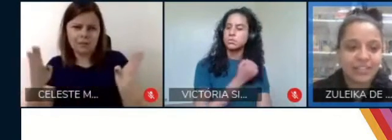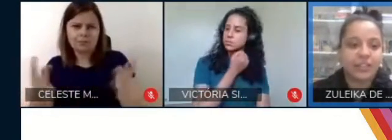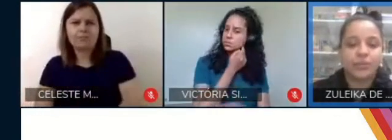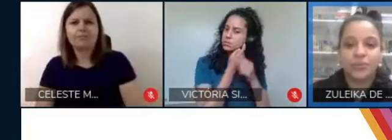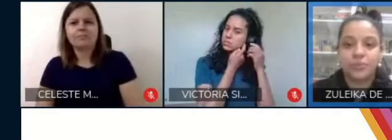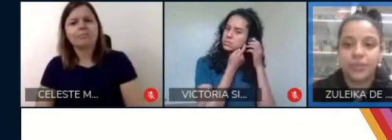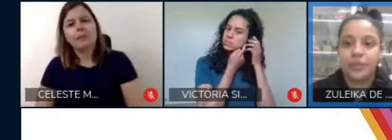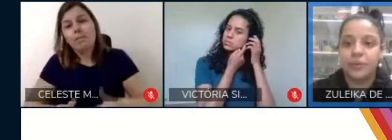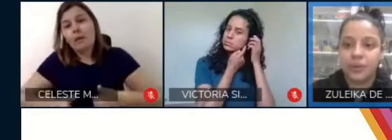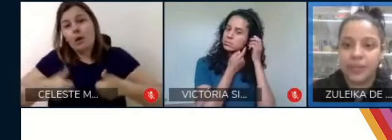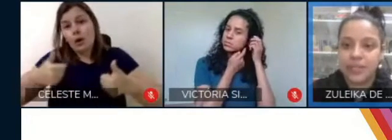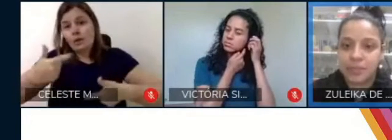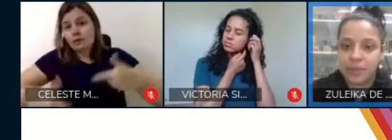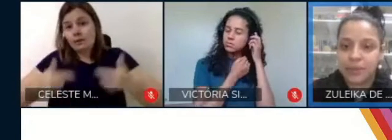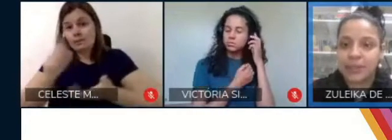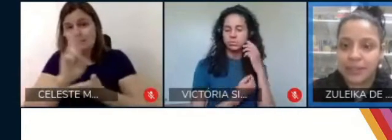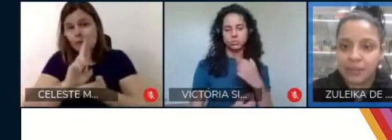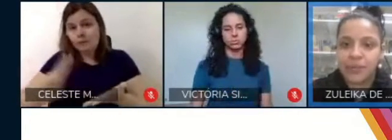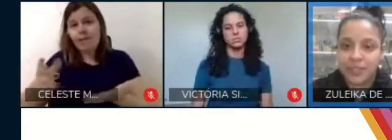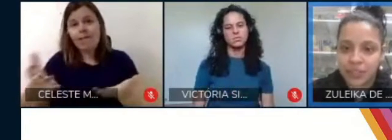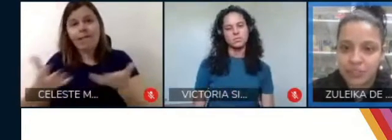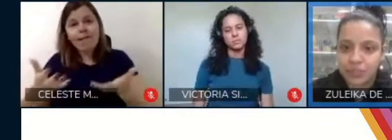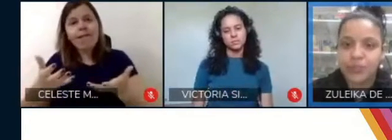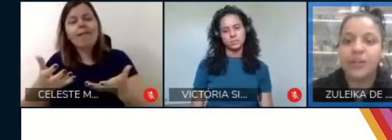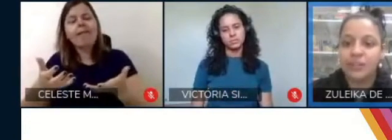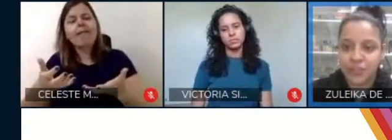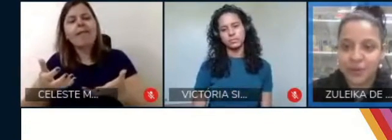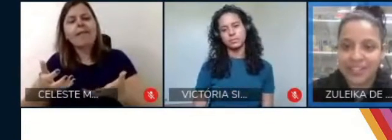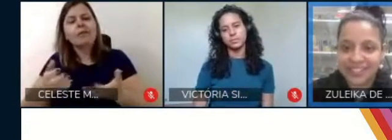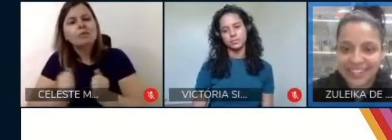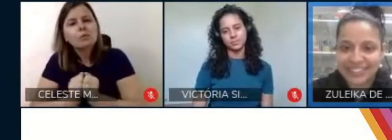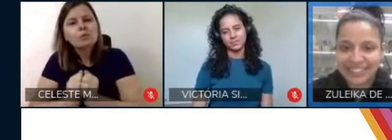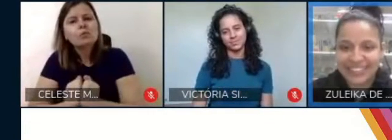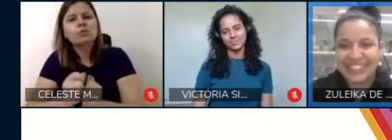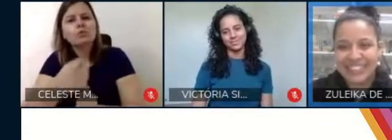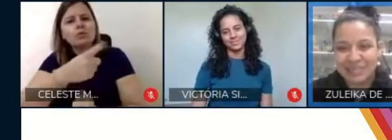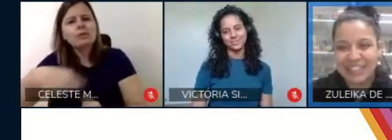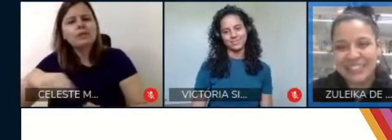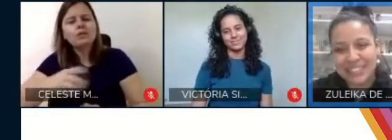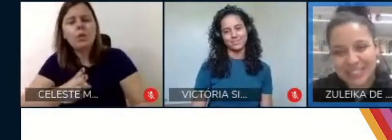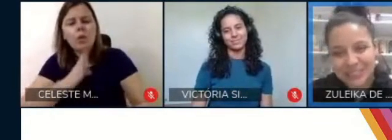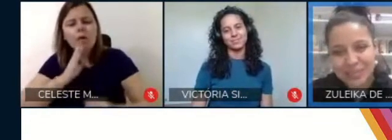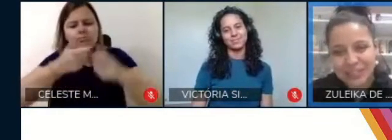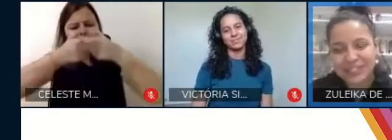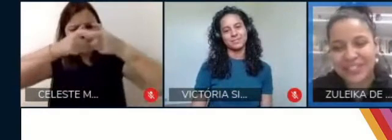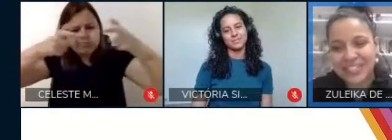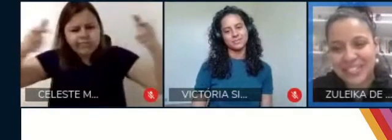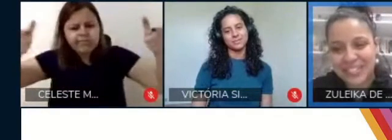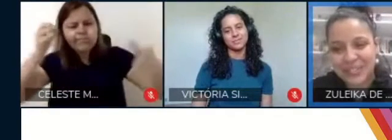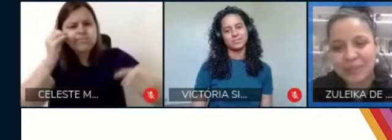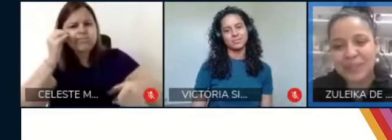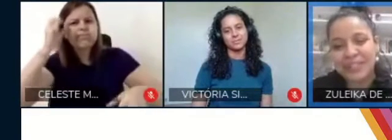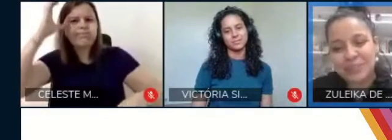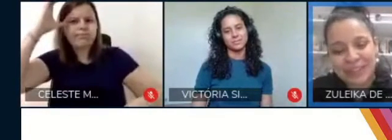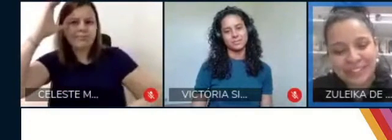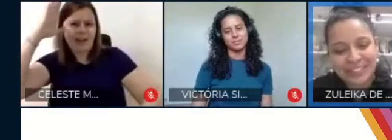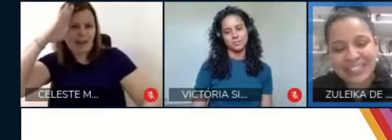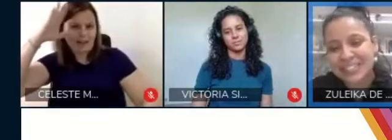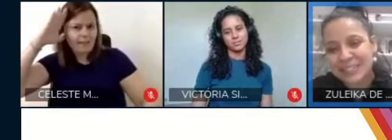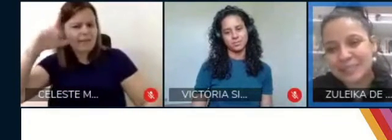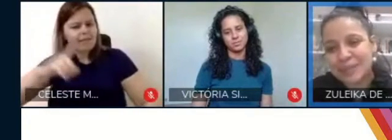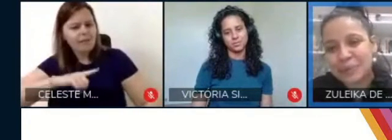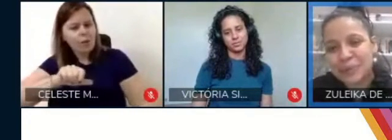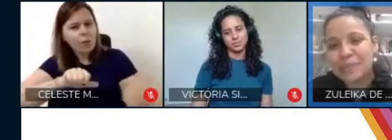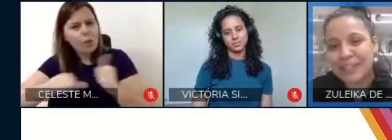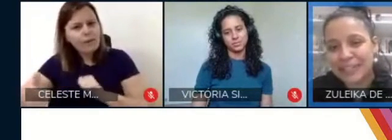na universidade, que é construir um conhecimento acadêmico-científico de qualidade. Tá bem? Estamos disponíveis a isso e